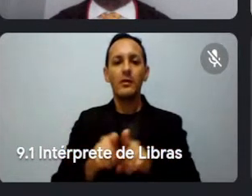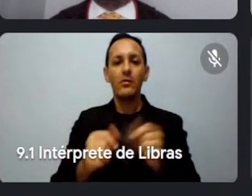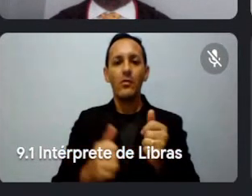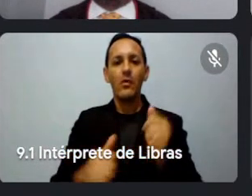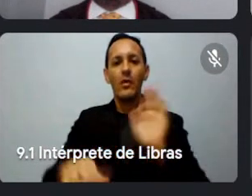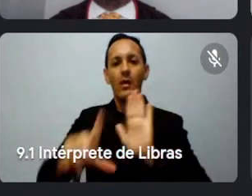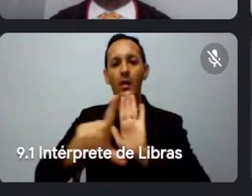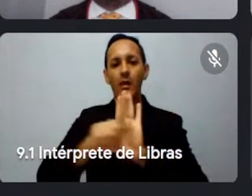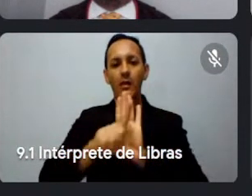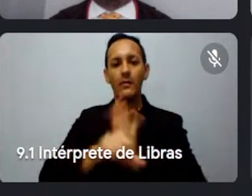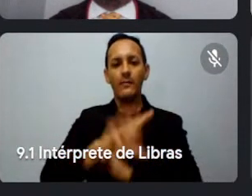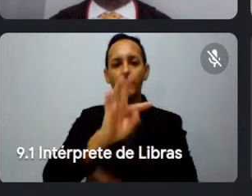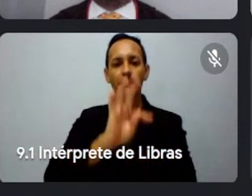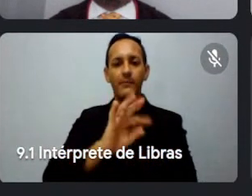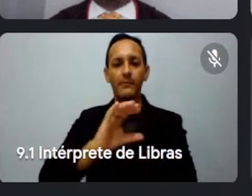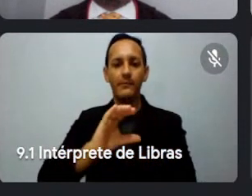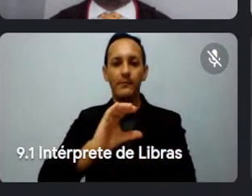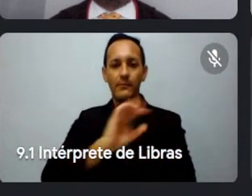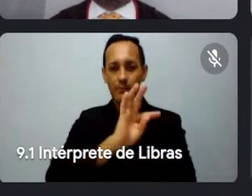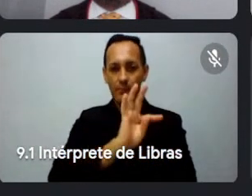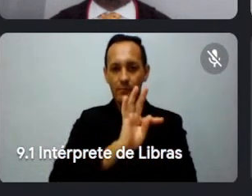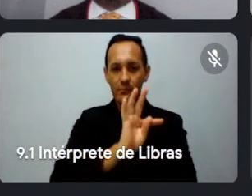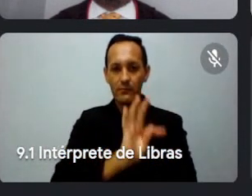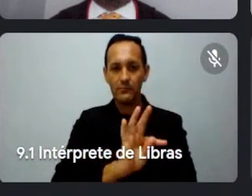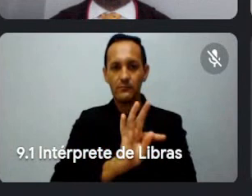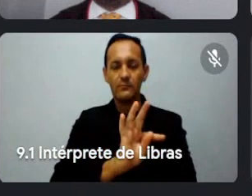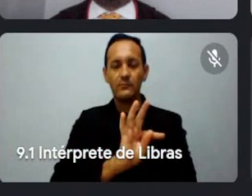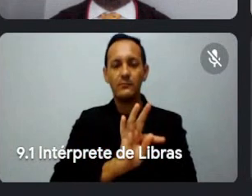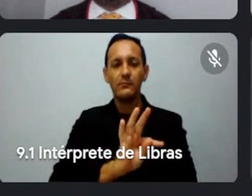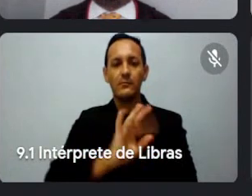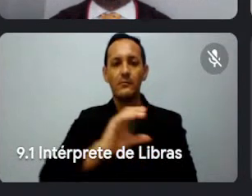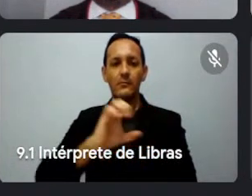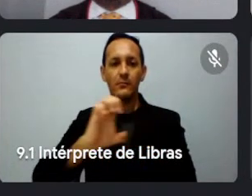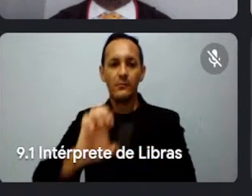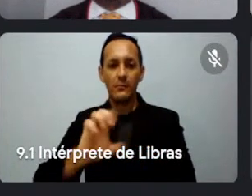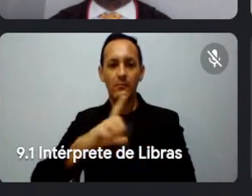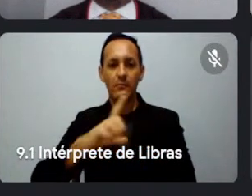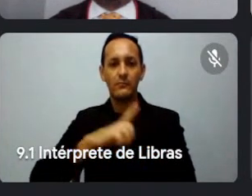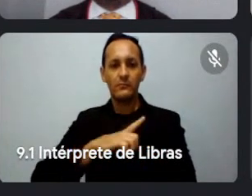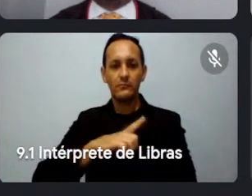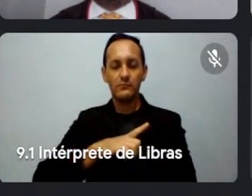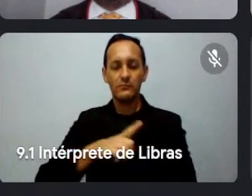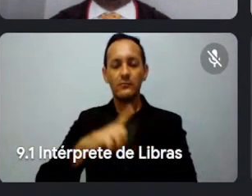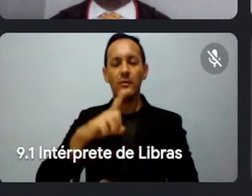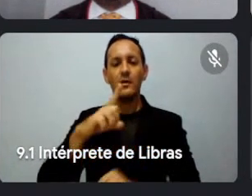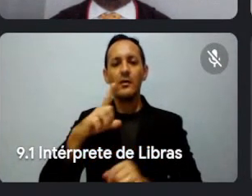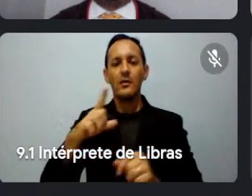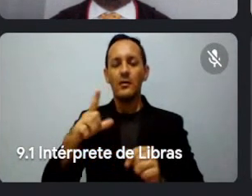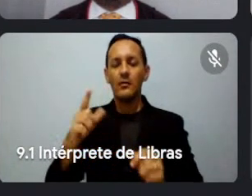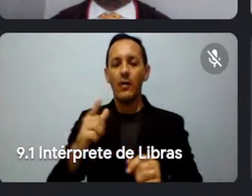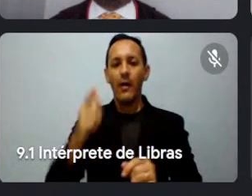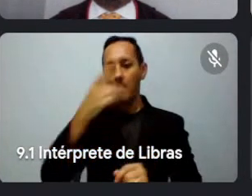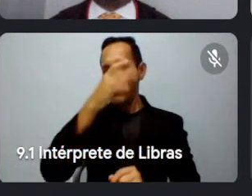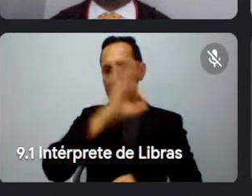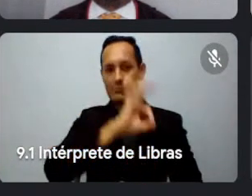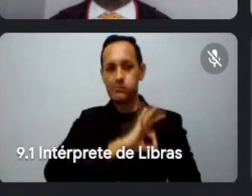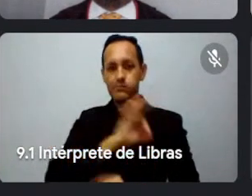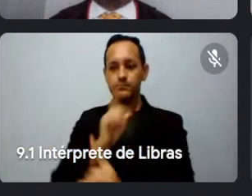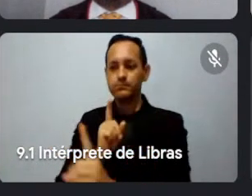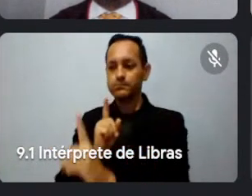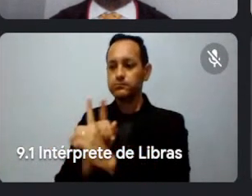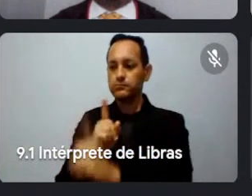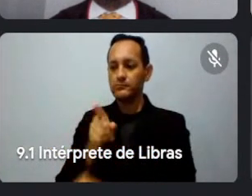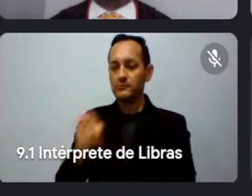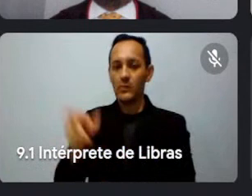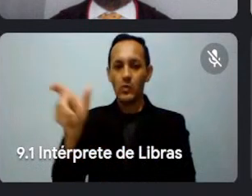pesada a defesa dos horário do adulto que na oportunidade da Montagem é policial é o ser